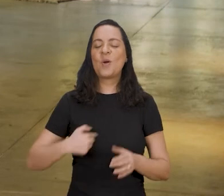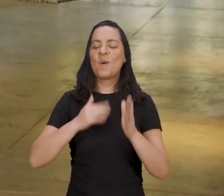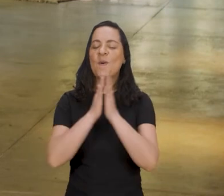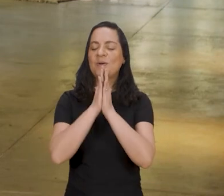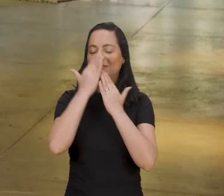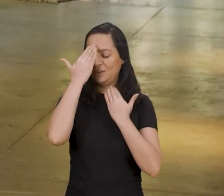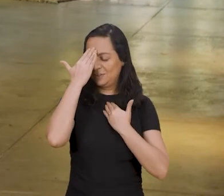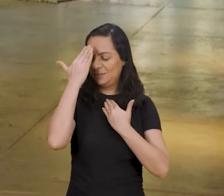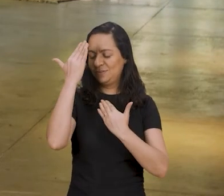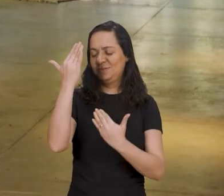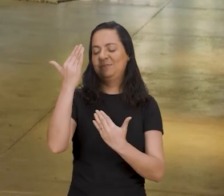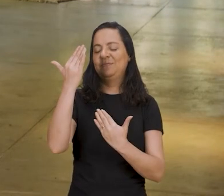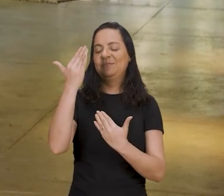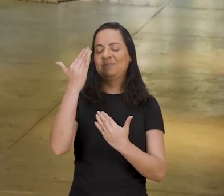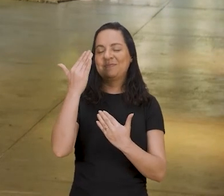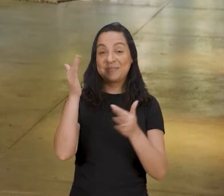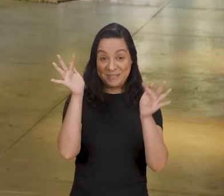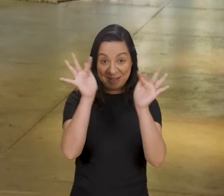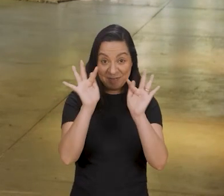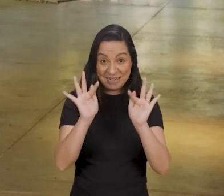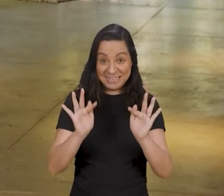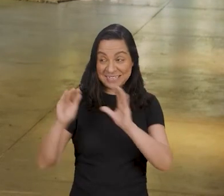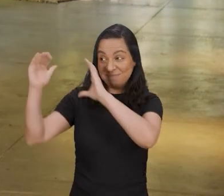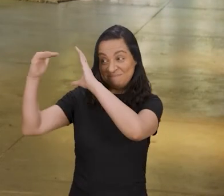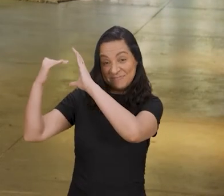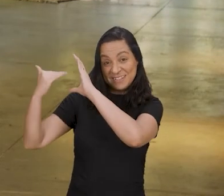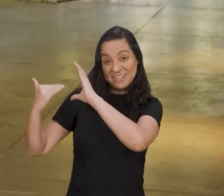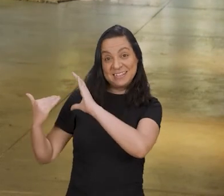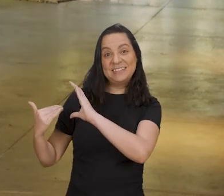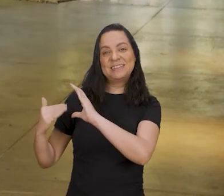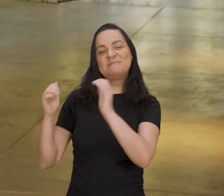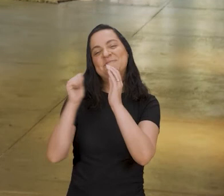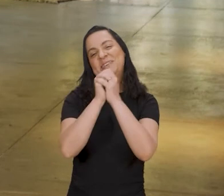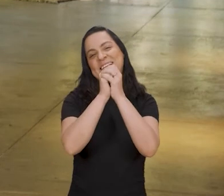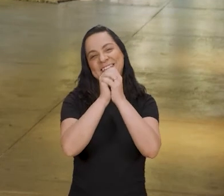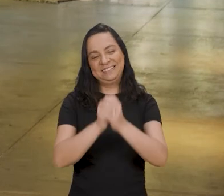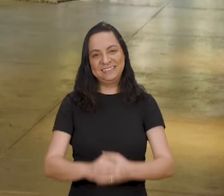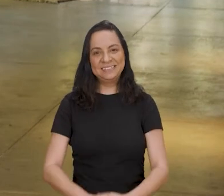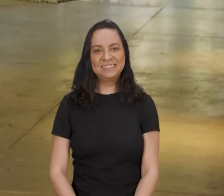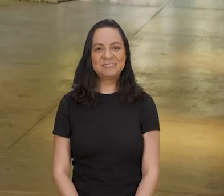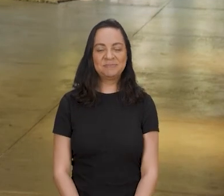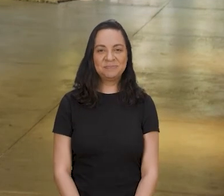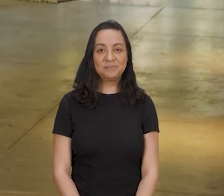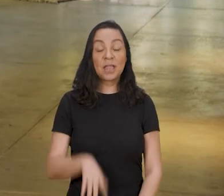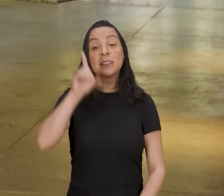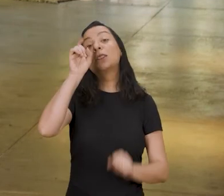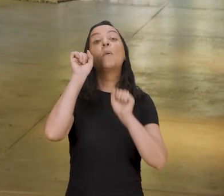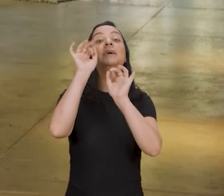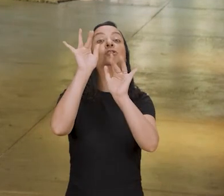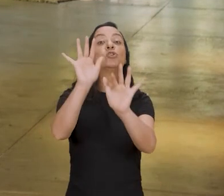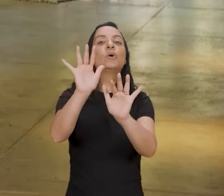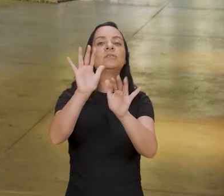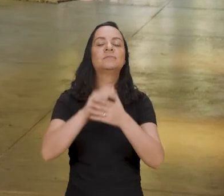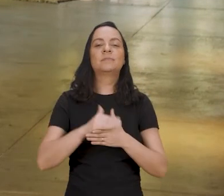te agradeço. Quem está feliz, escreva aí no chat. Amém. Deus